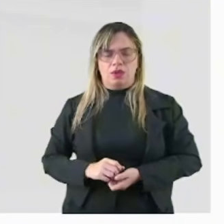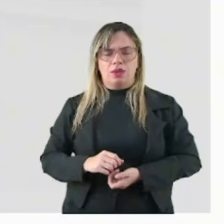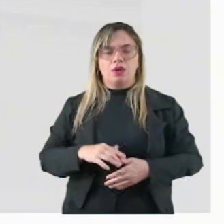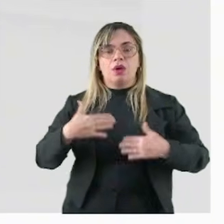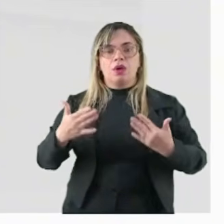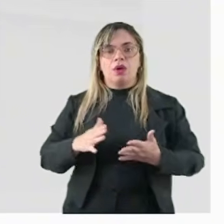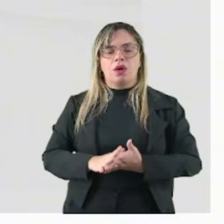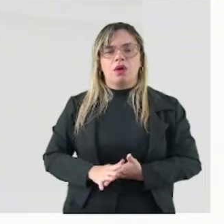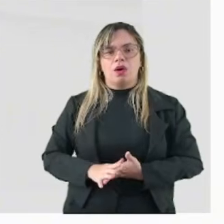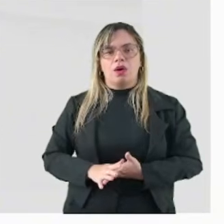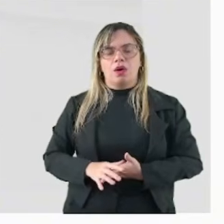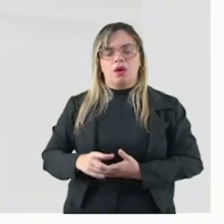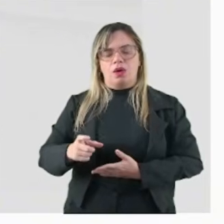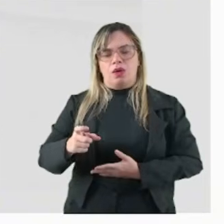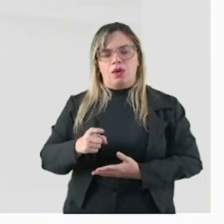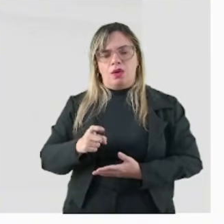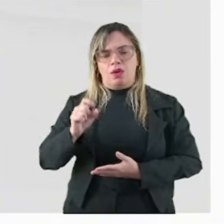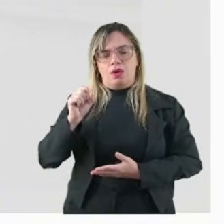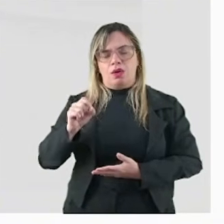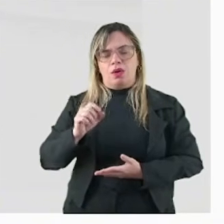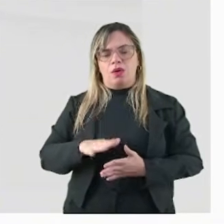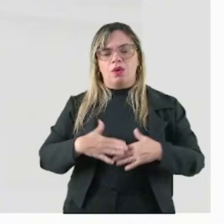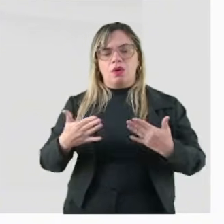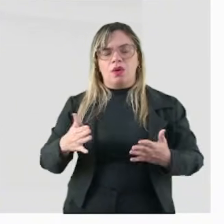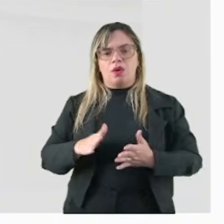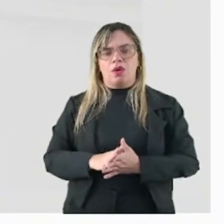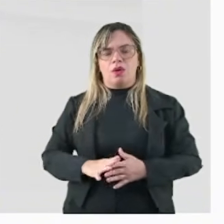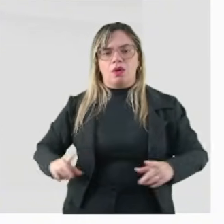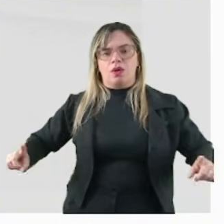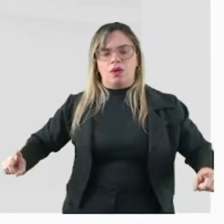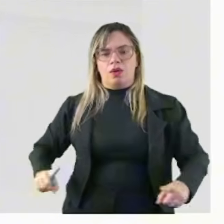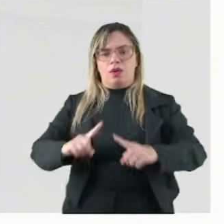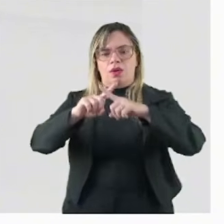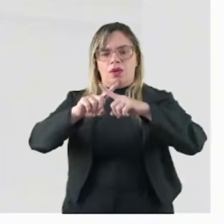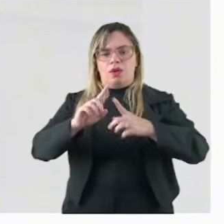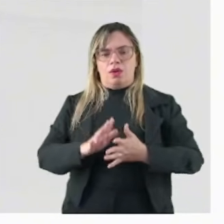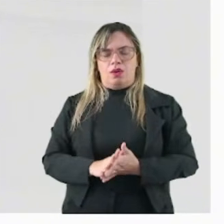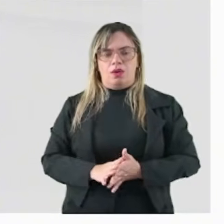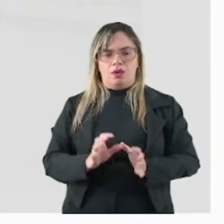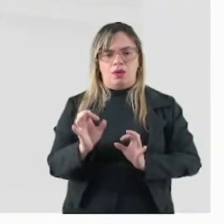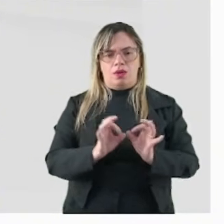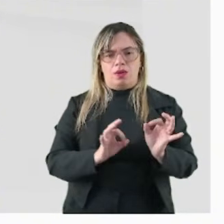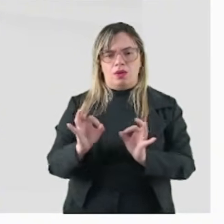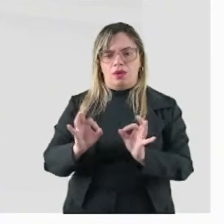é a massa da sacarose para 3 mols? Vamos ajeitar bem aqui, ó.